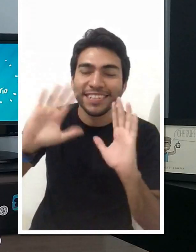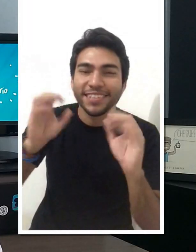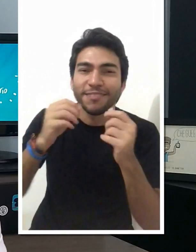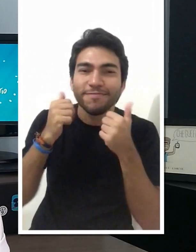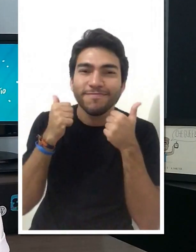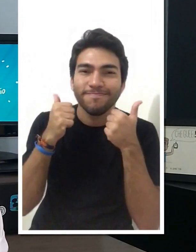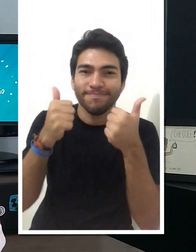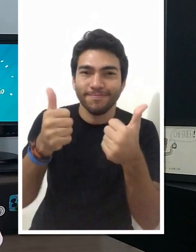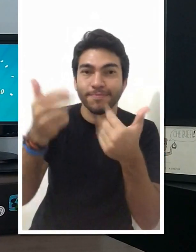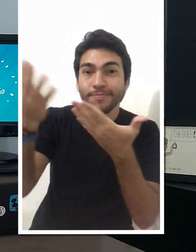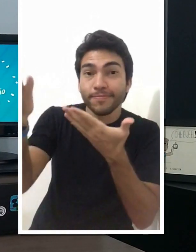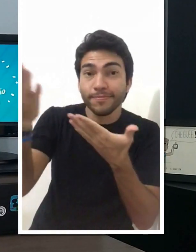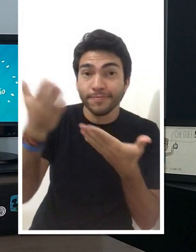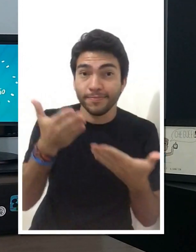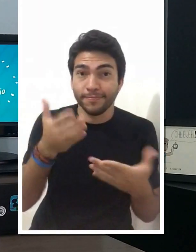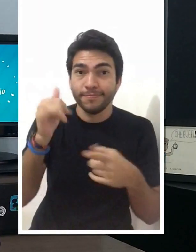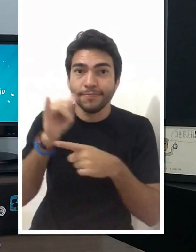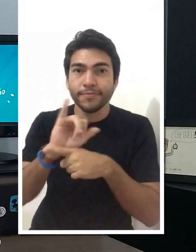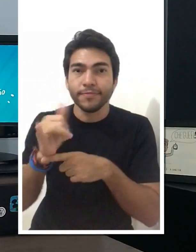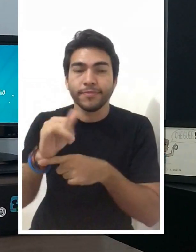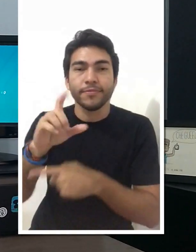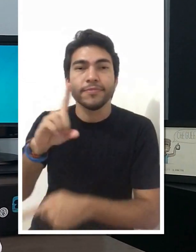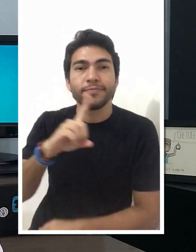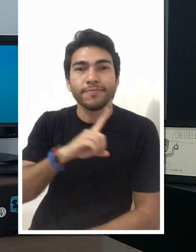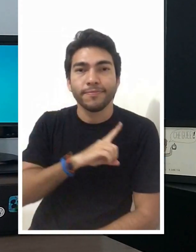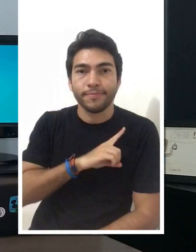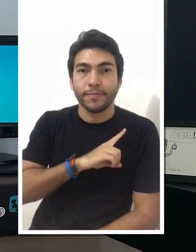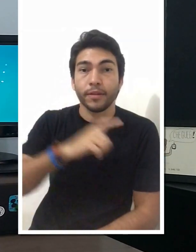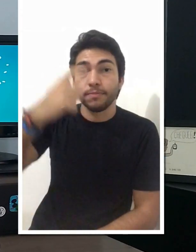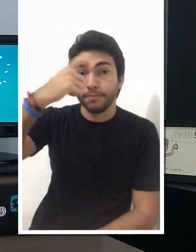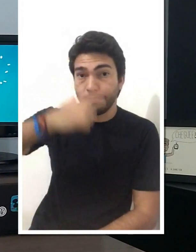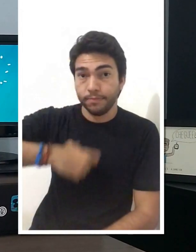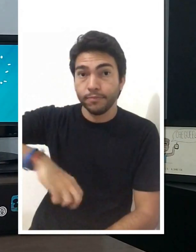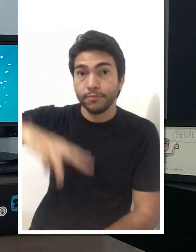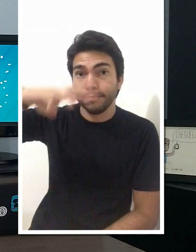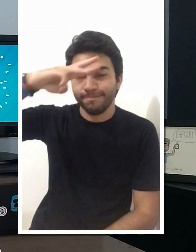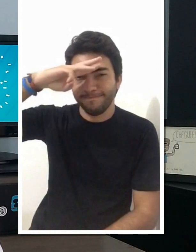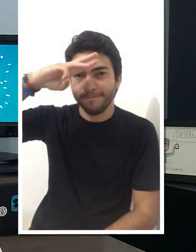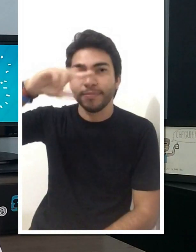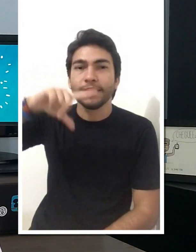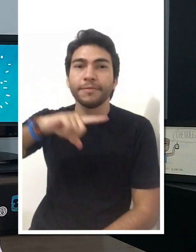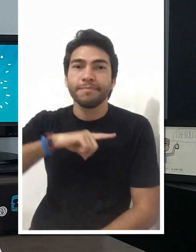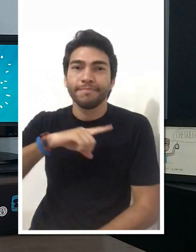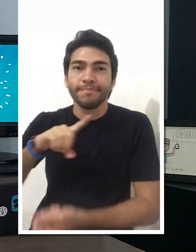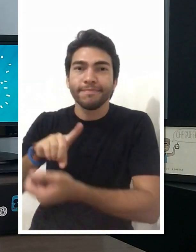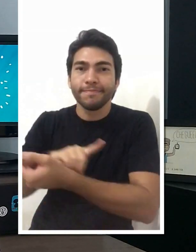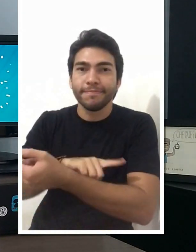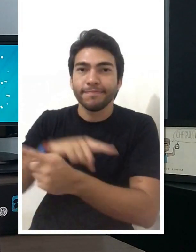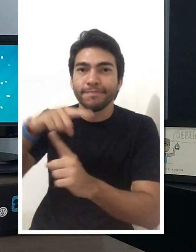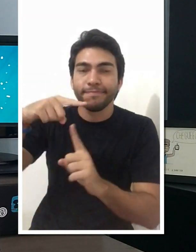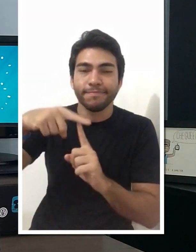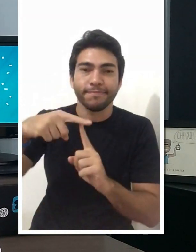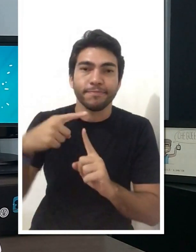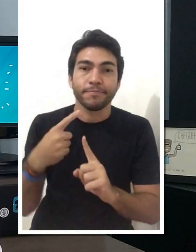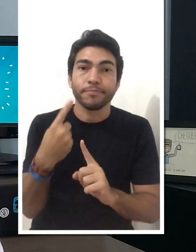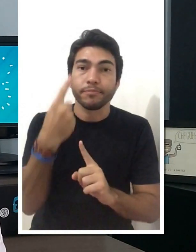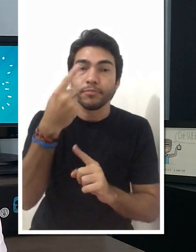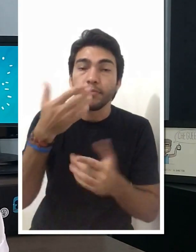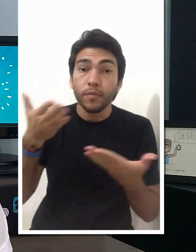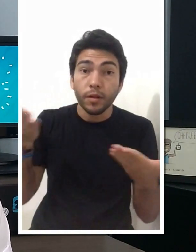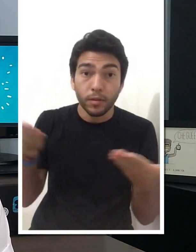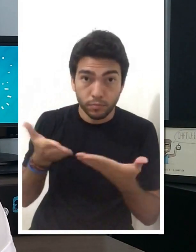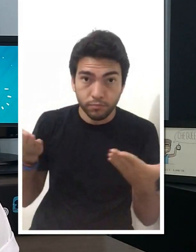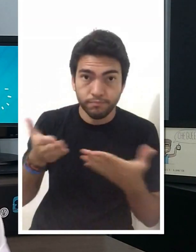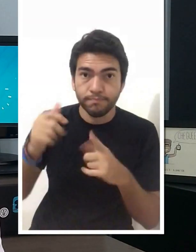E aí, pessoal, tudo bem? Bem-vindo ao canal Amigos e Diabetes. Eu sou o William Belizari e tenho diabetes tipo 1. Nesse